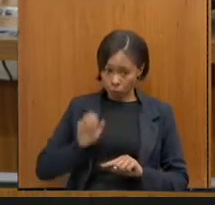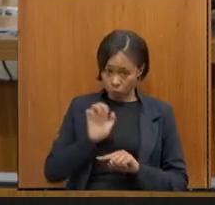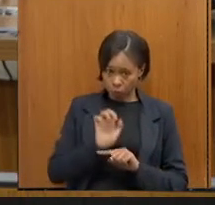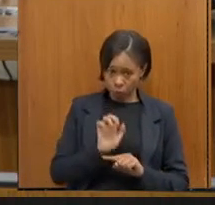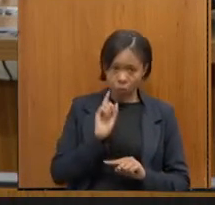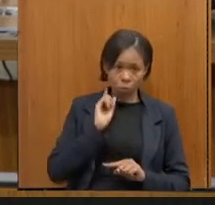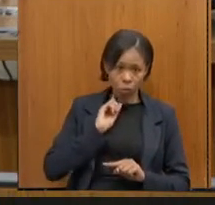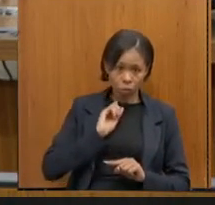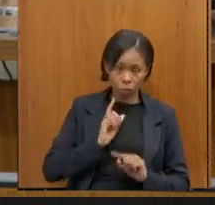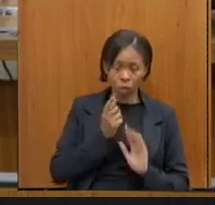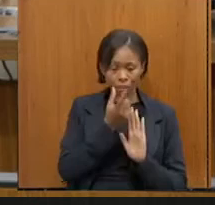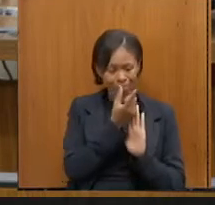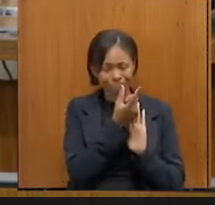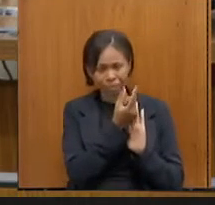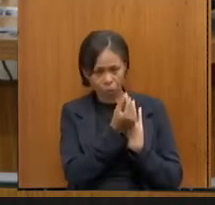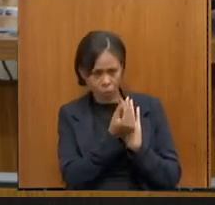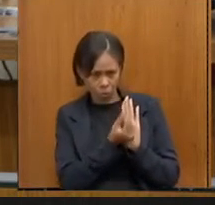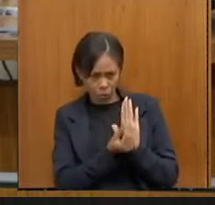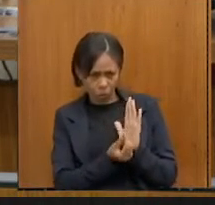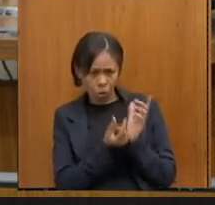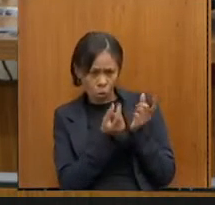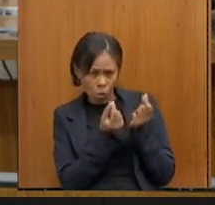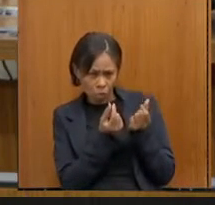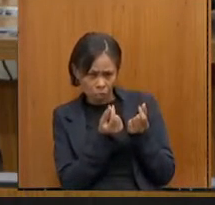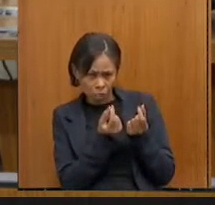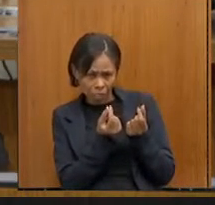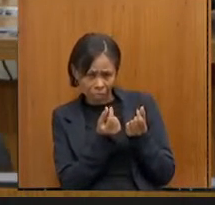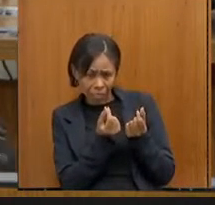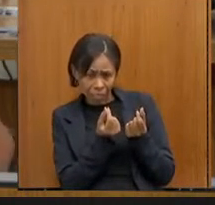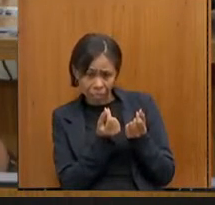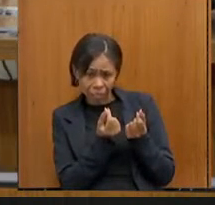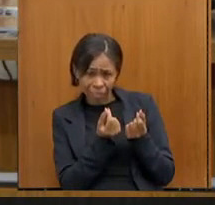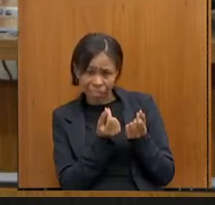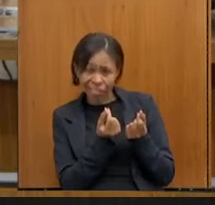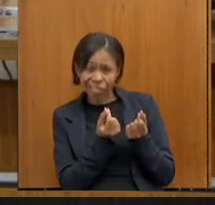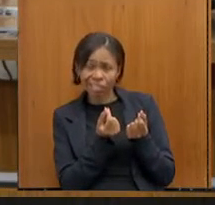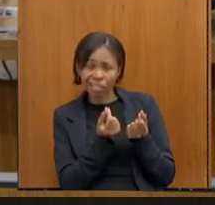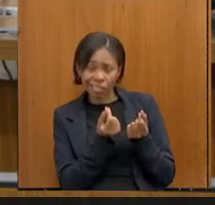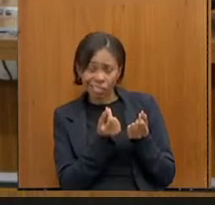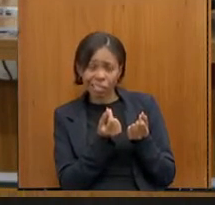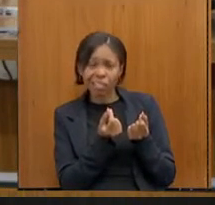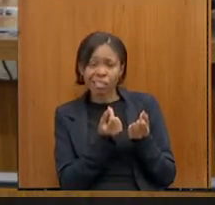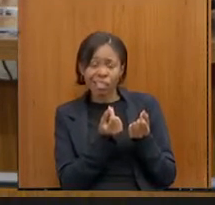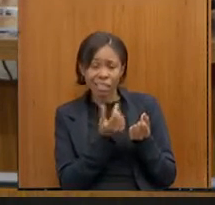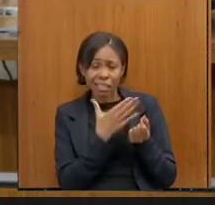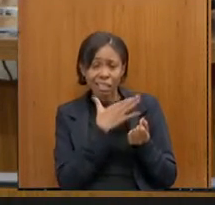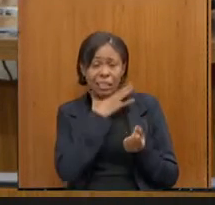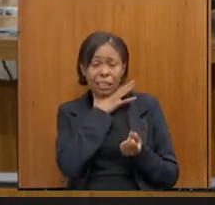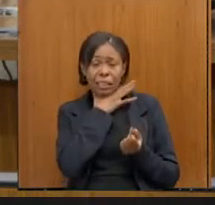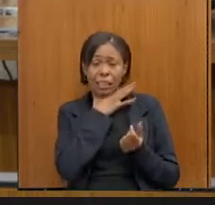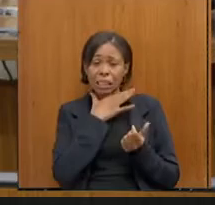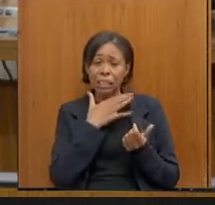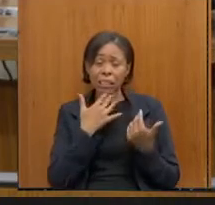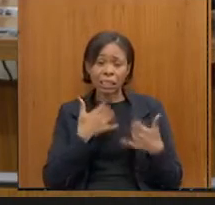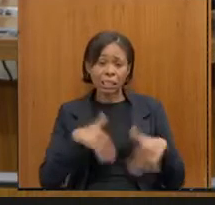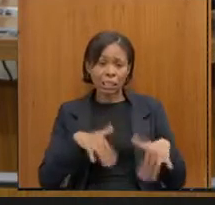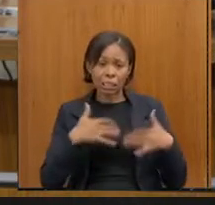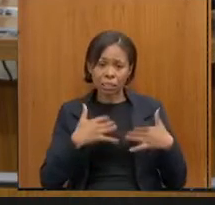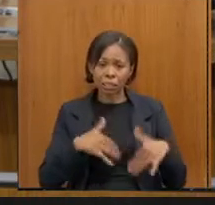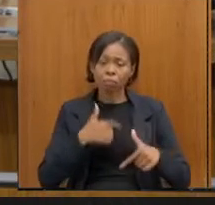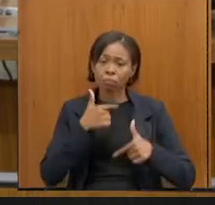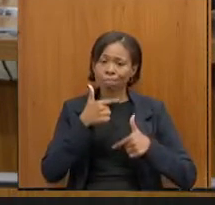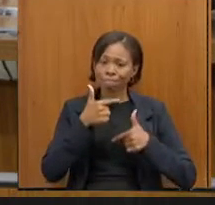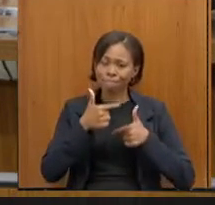estado é orçamentariamente devastado e estamos trabalhando com